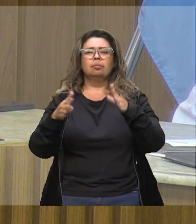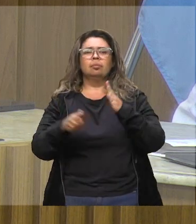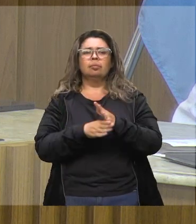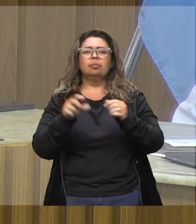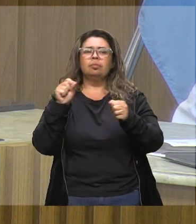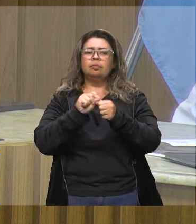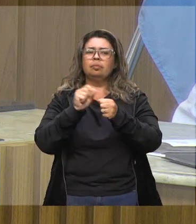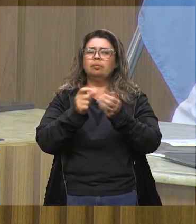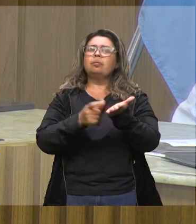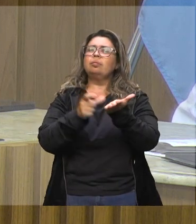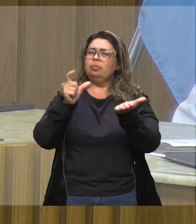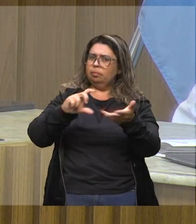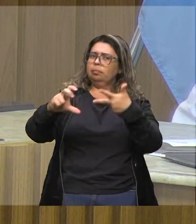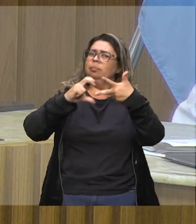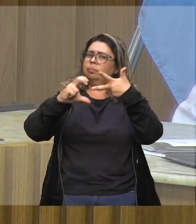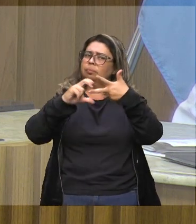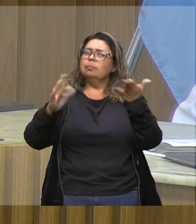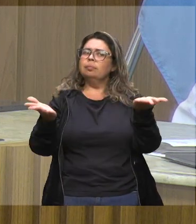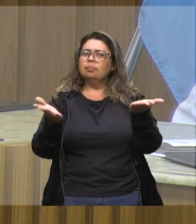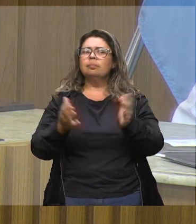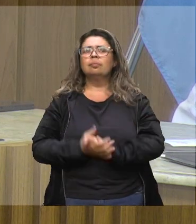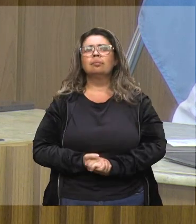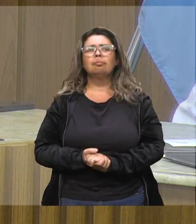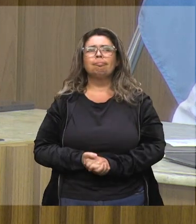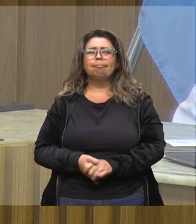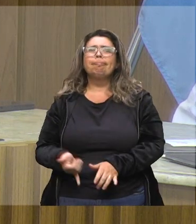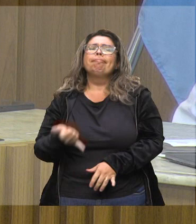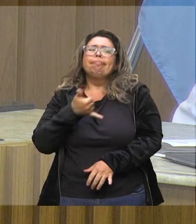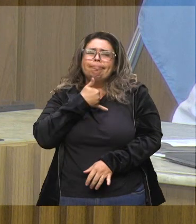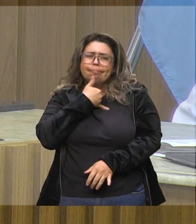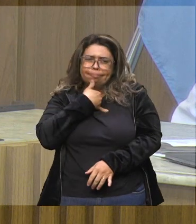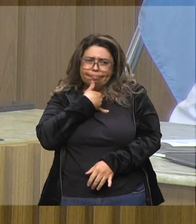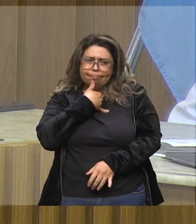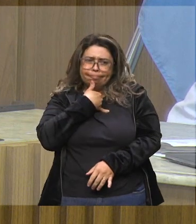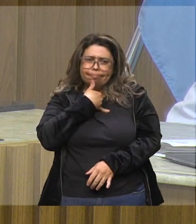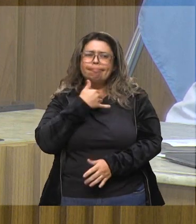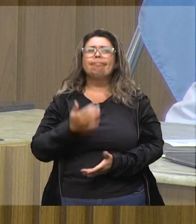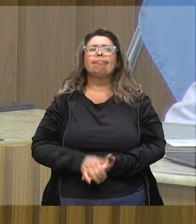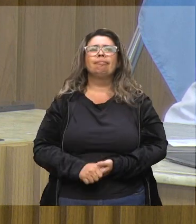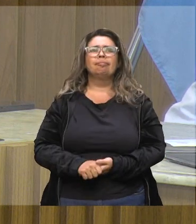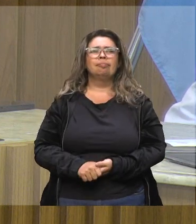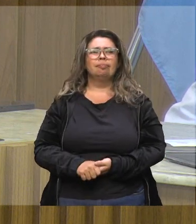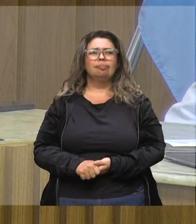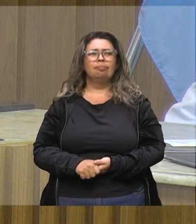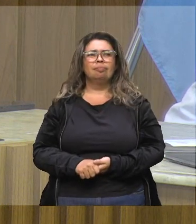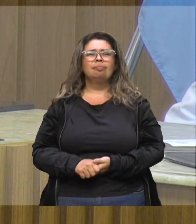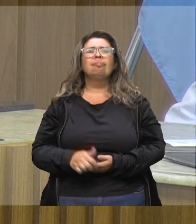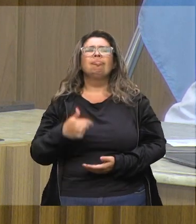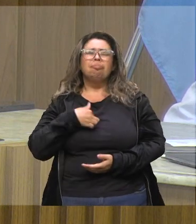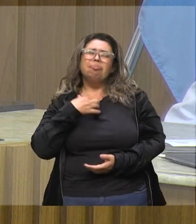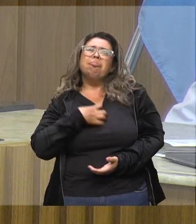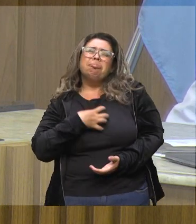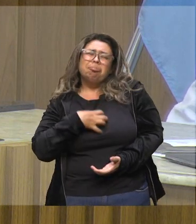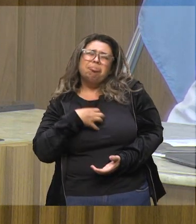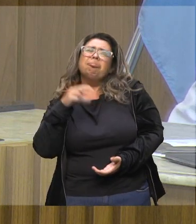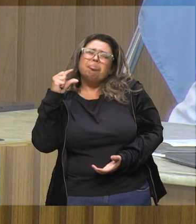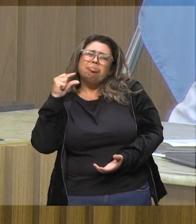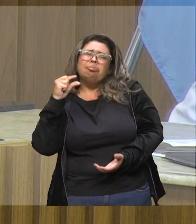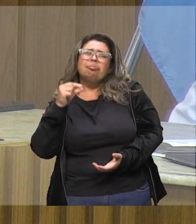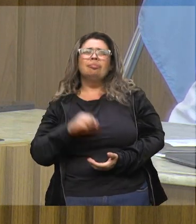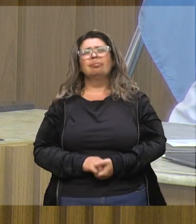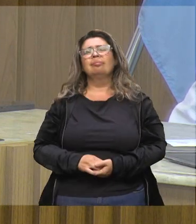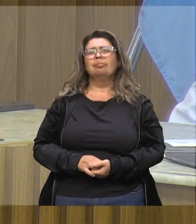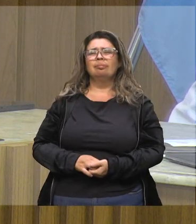fazem parte dele. Então, me entristece, às vezes até me tira um pouquinho do sério, essa